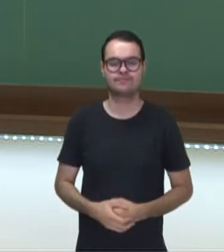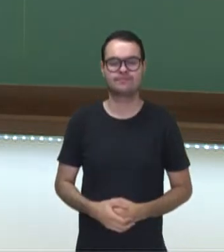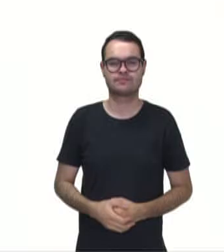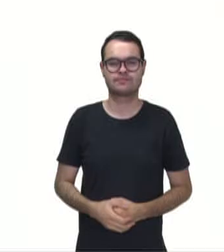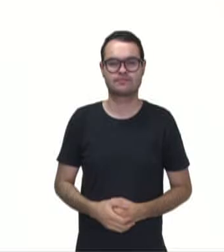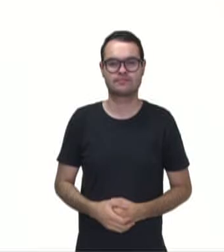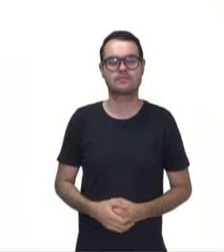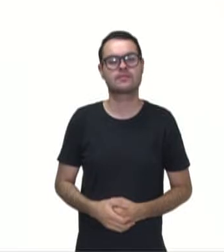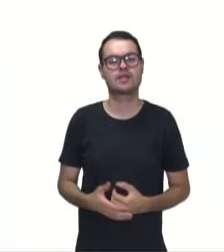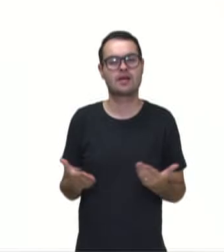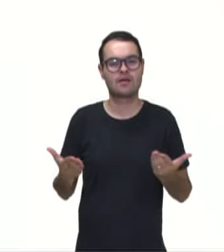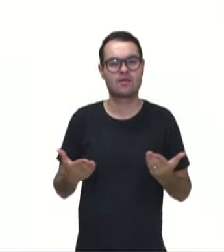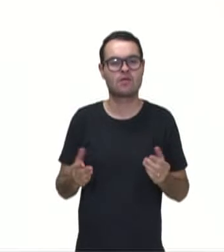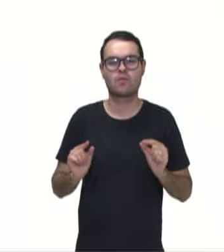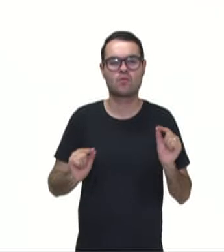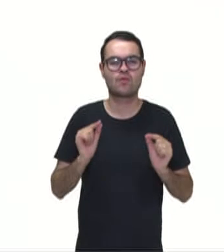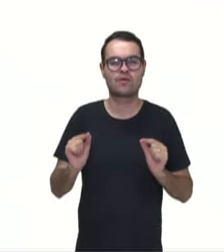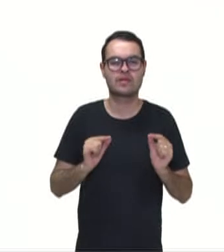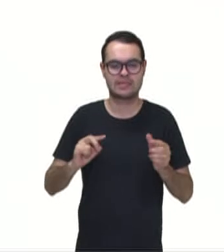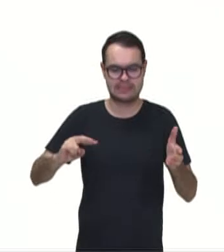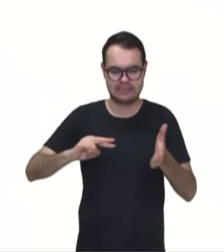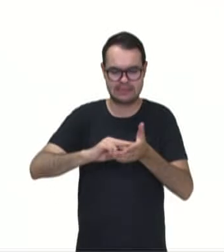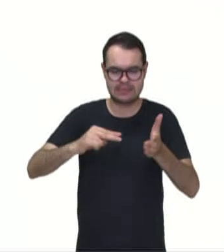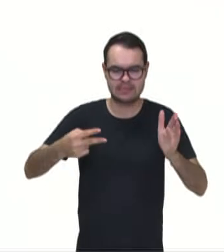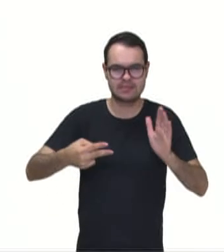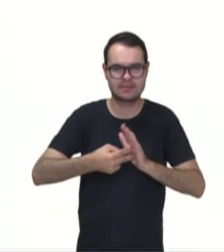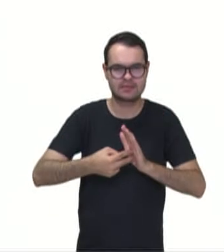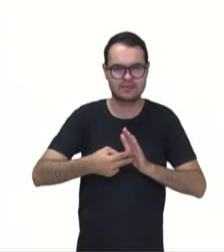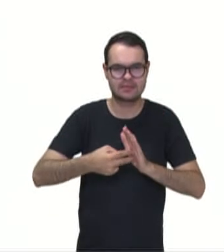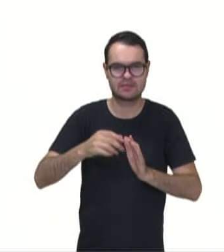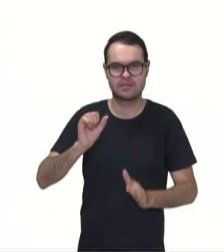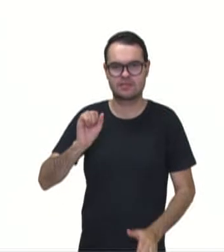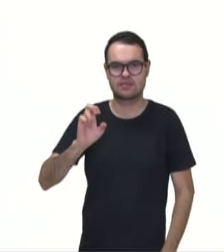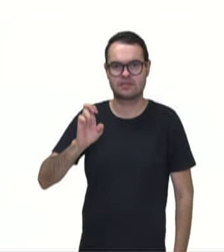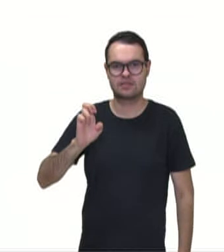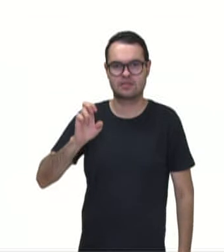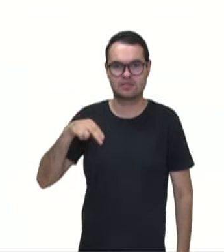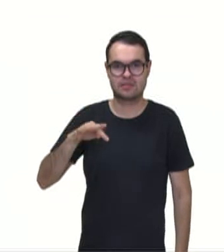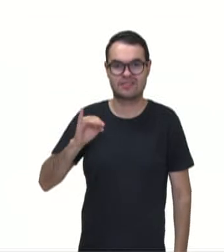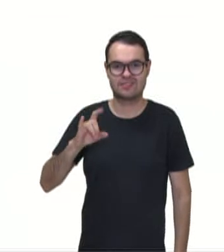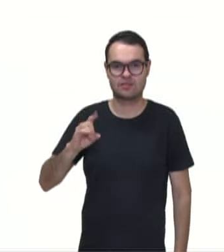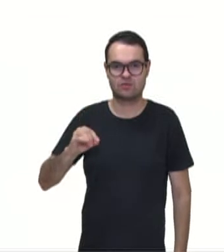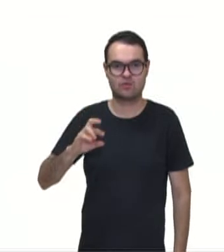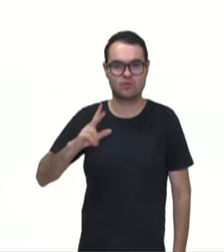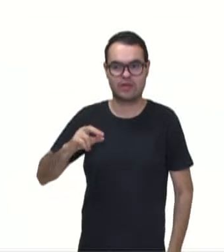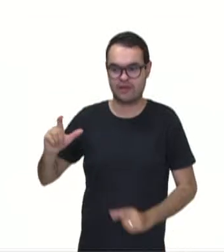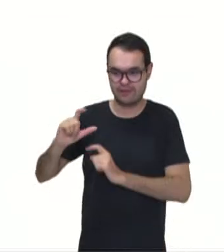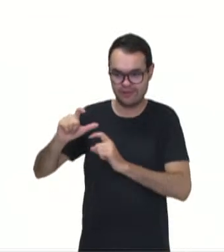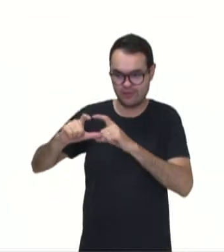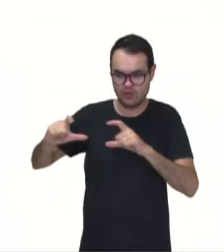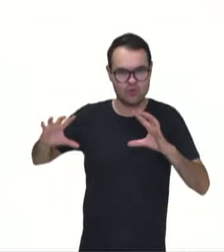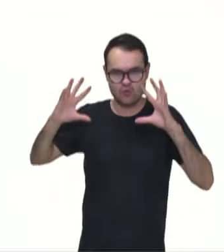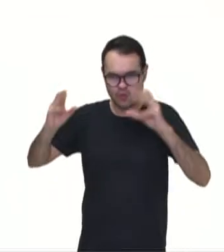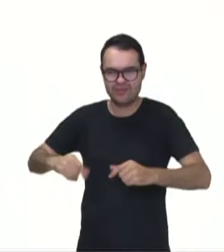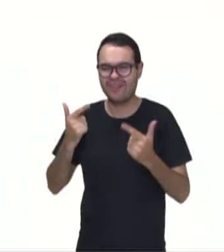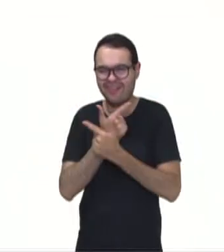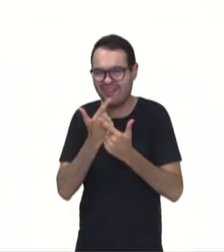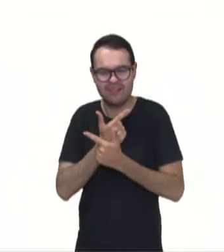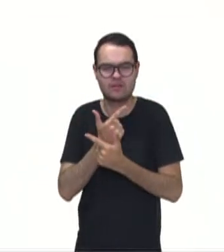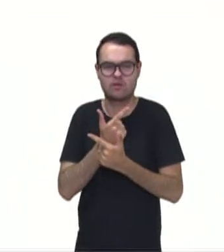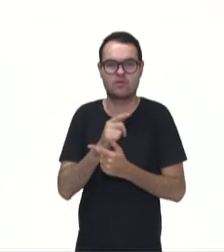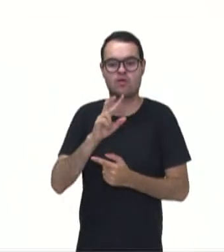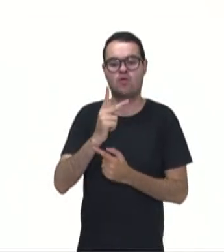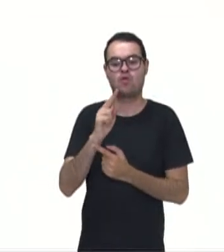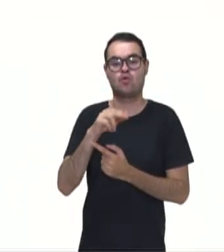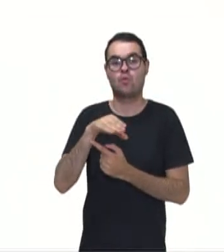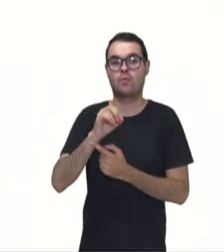bem, vamos falar sobre os efeitos de sentido. Nem toda tira tem a função de ser engraçada, mas isso não tira o humor. Algumas